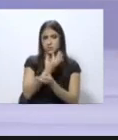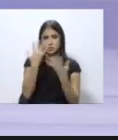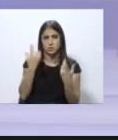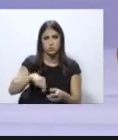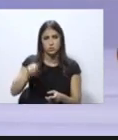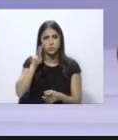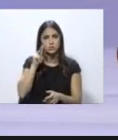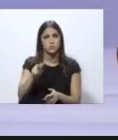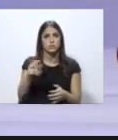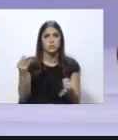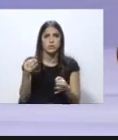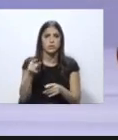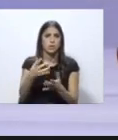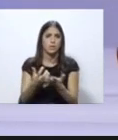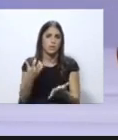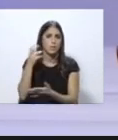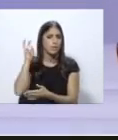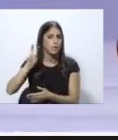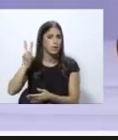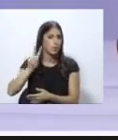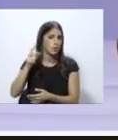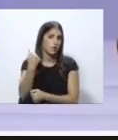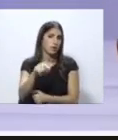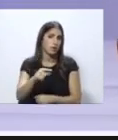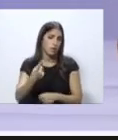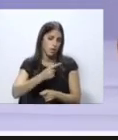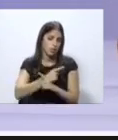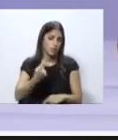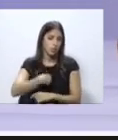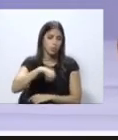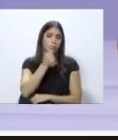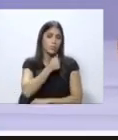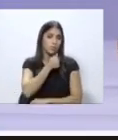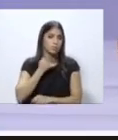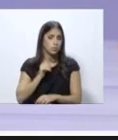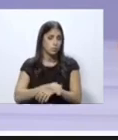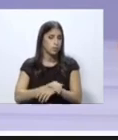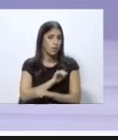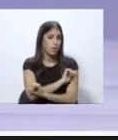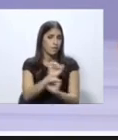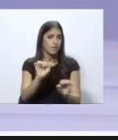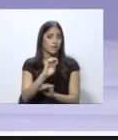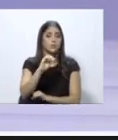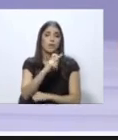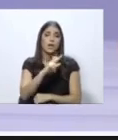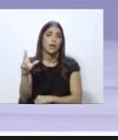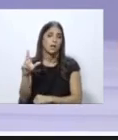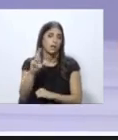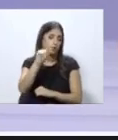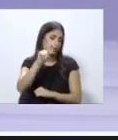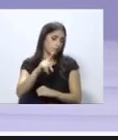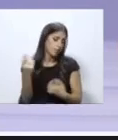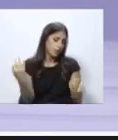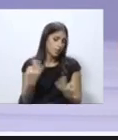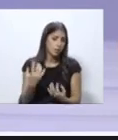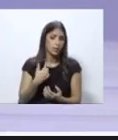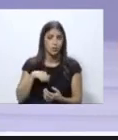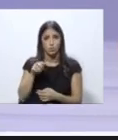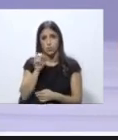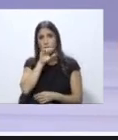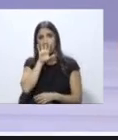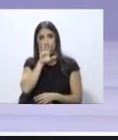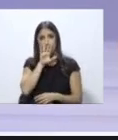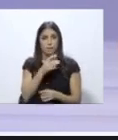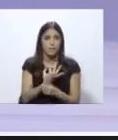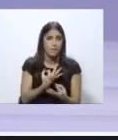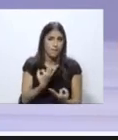ver o que ele vale, não é? Sofremos bem com isso. E o Sarr, também, fiquei impressionado, confesso